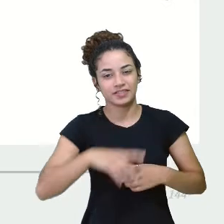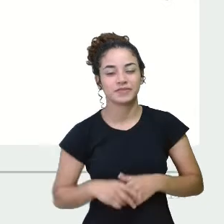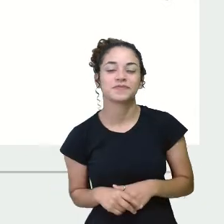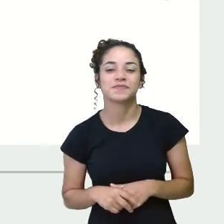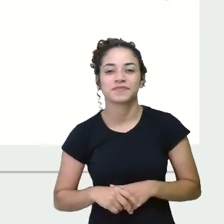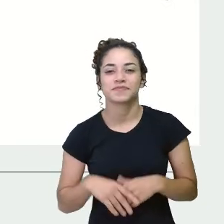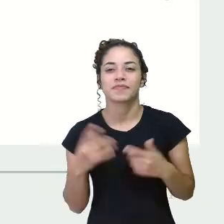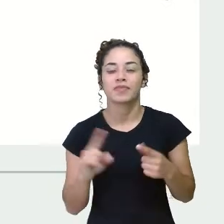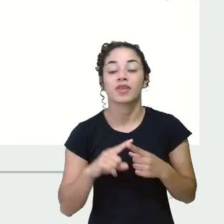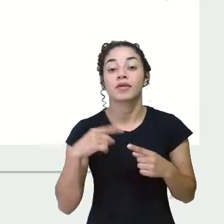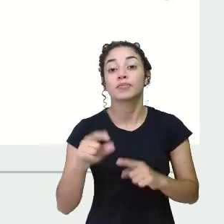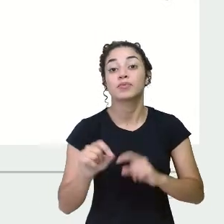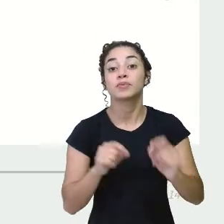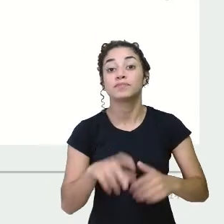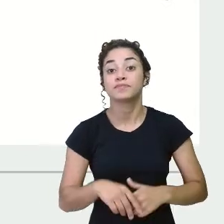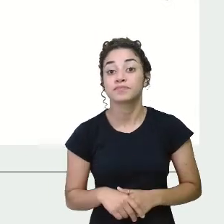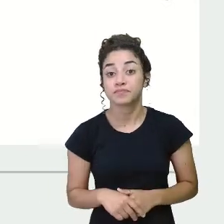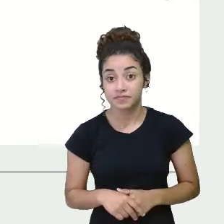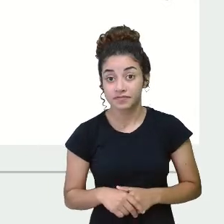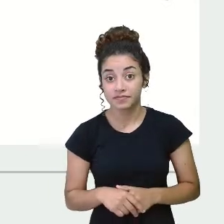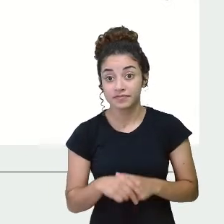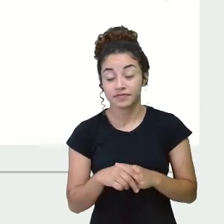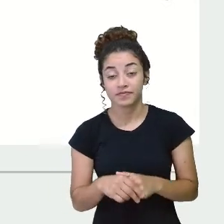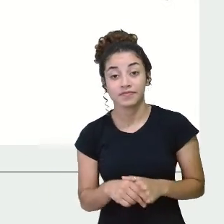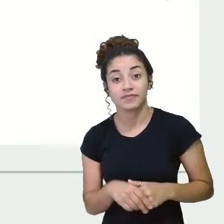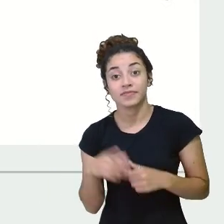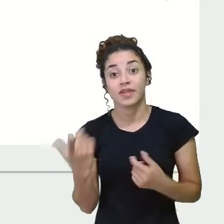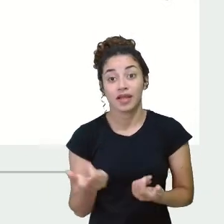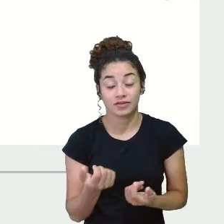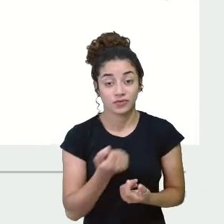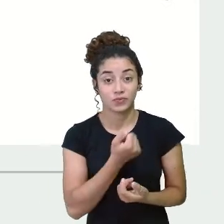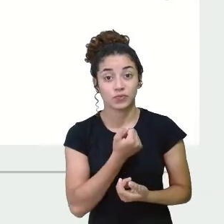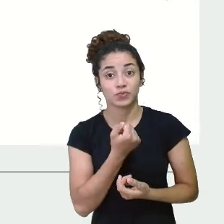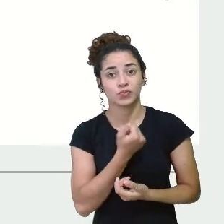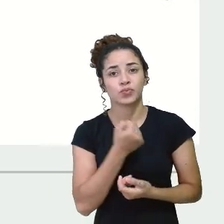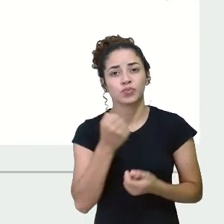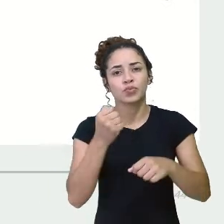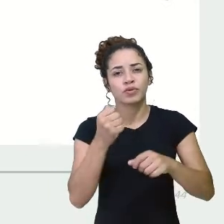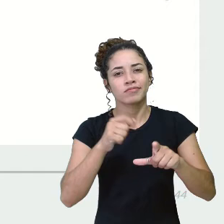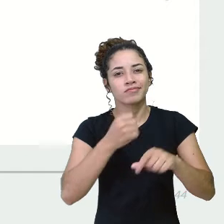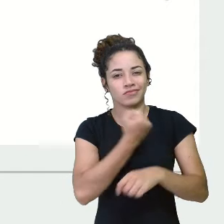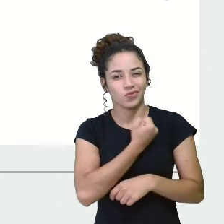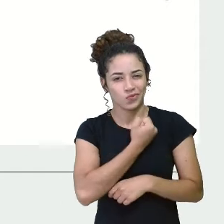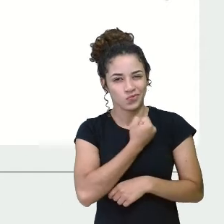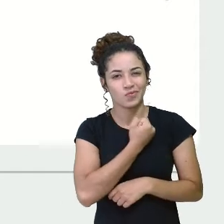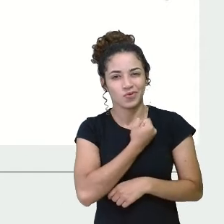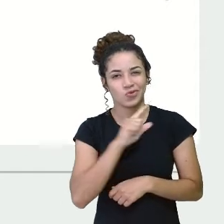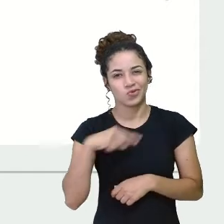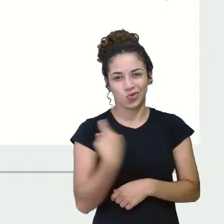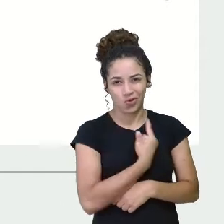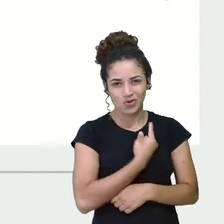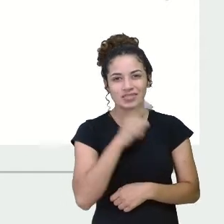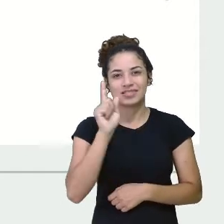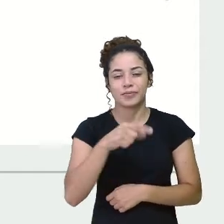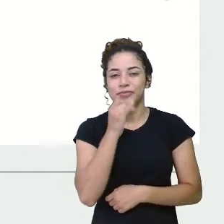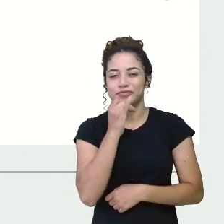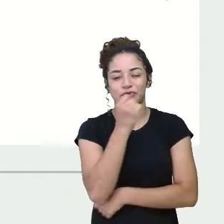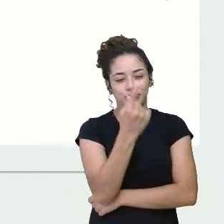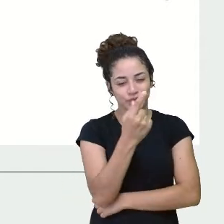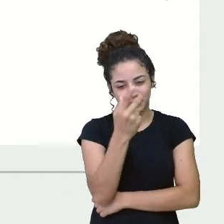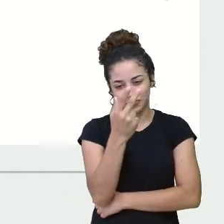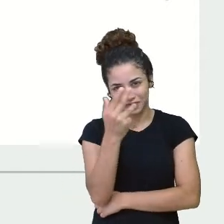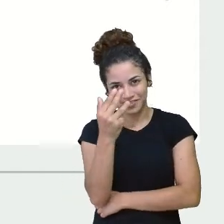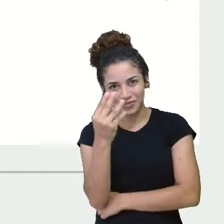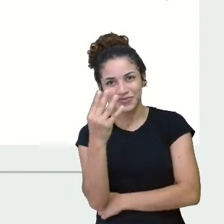e perfilaram-se adiante dos algarismos arábicos, que são os nossos algarismos que a gente usa, o 1, 2.